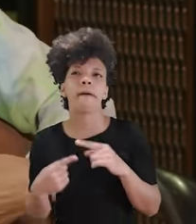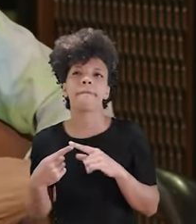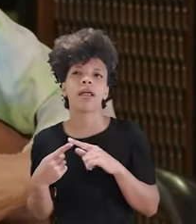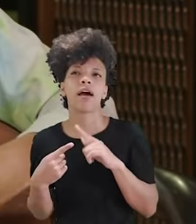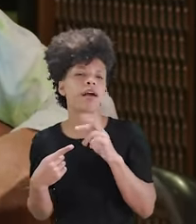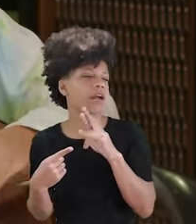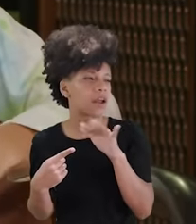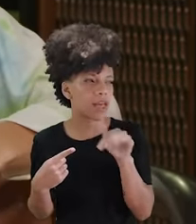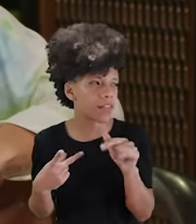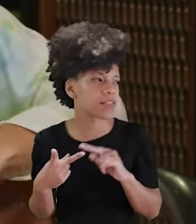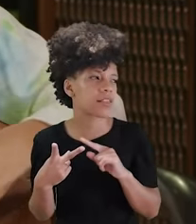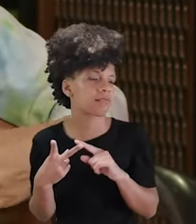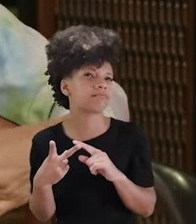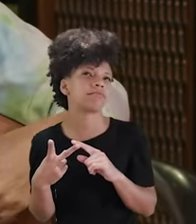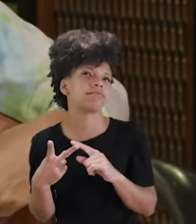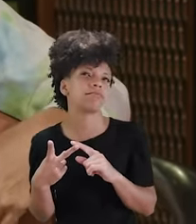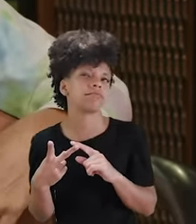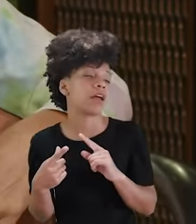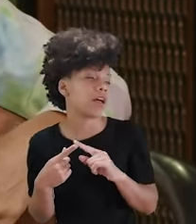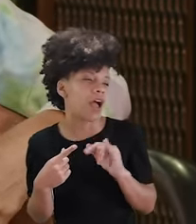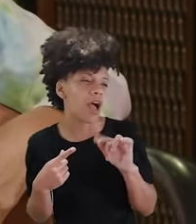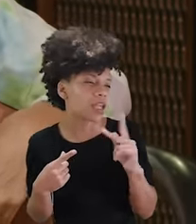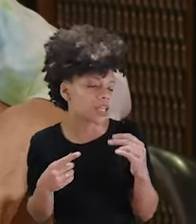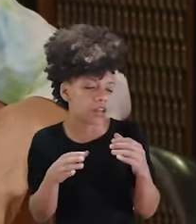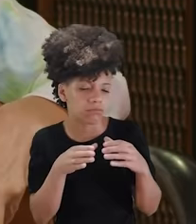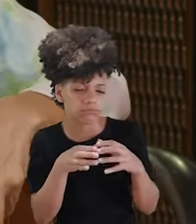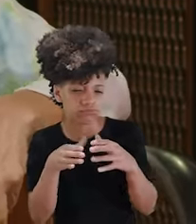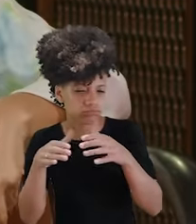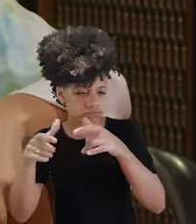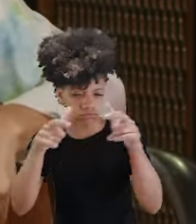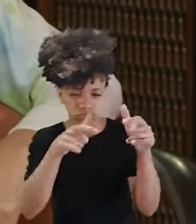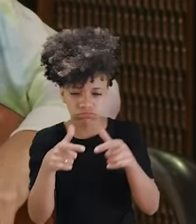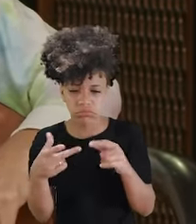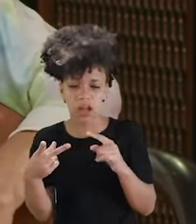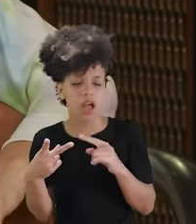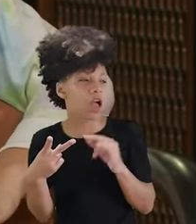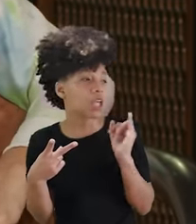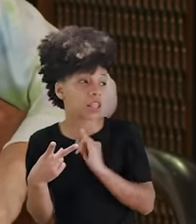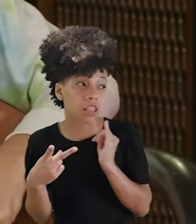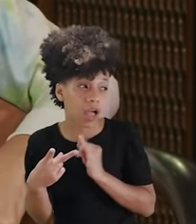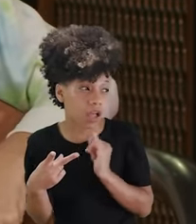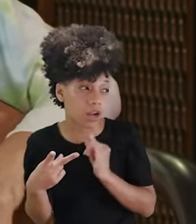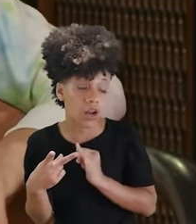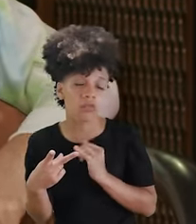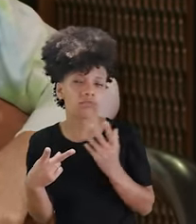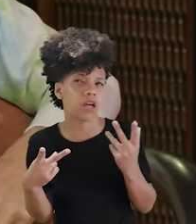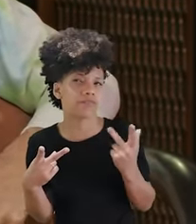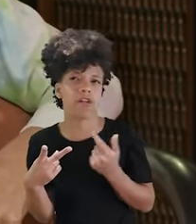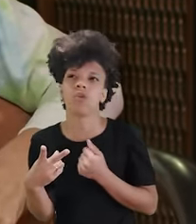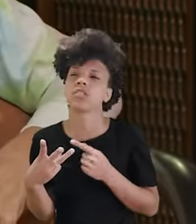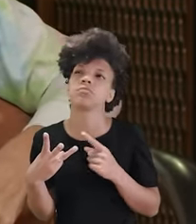a Itália para mim é fantástico ai é tanto lugar bonito